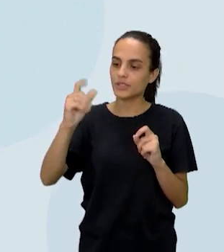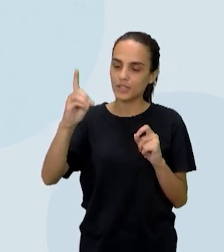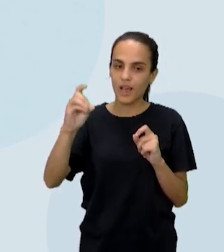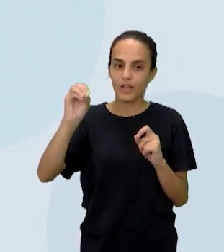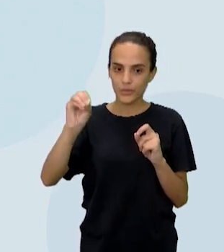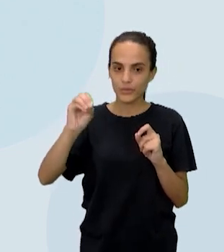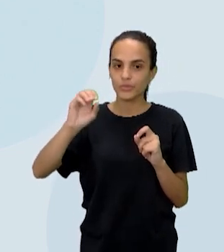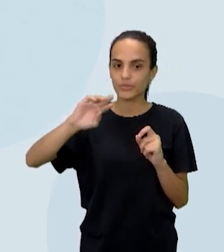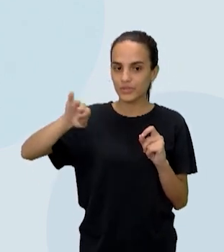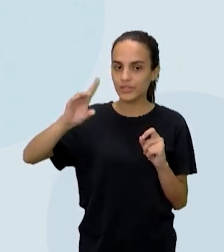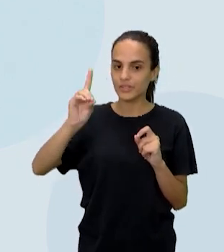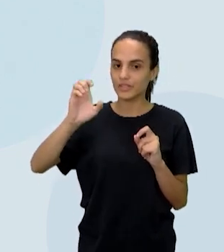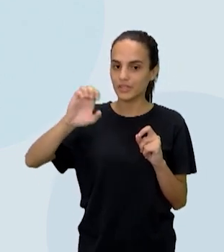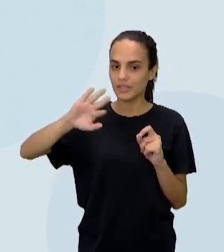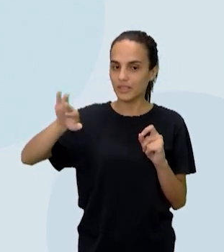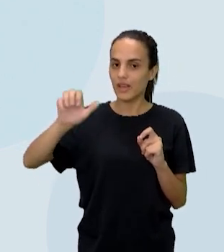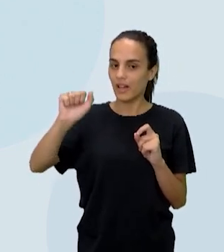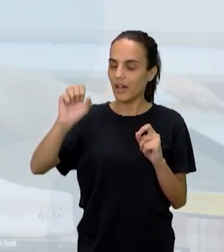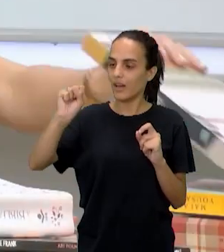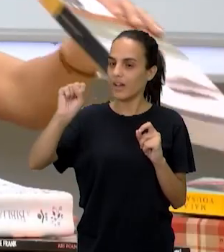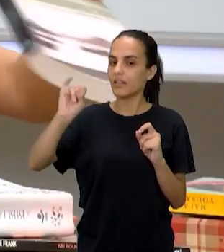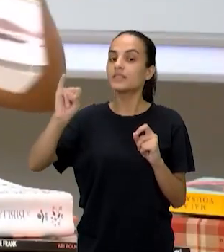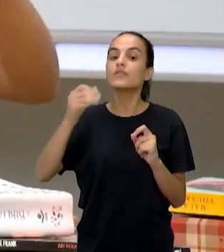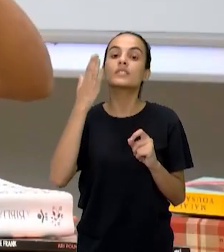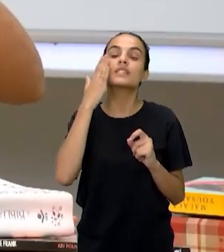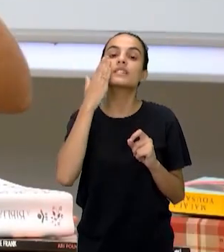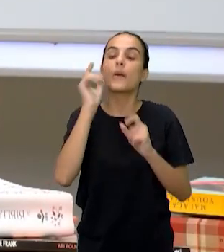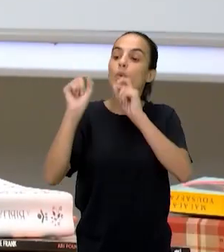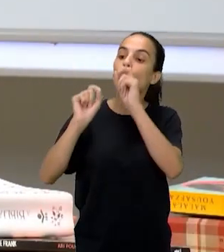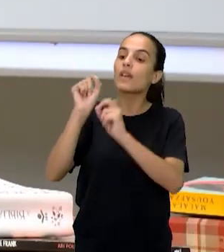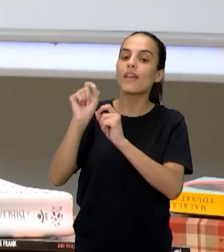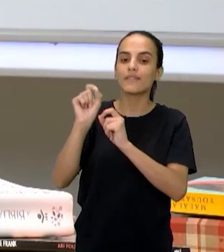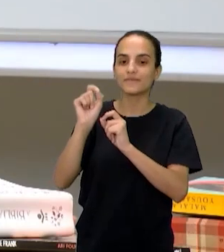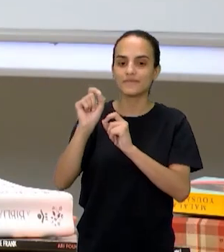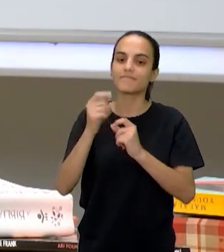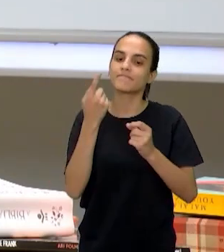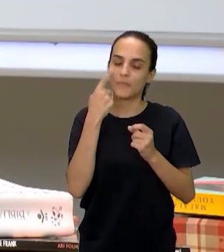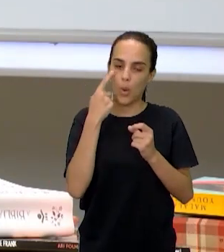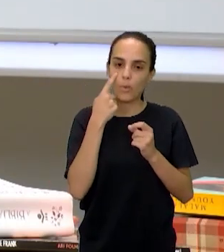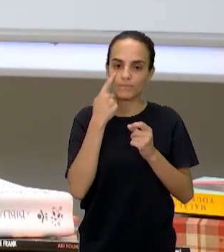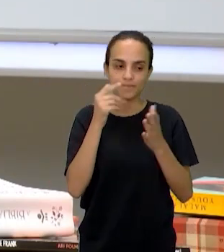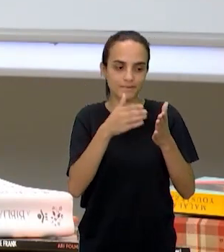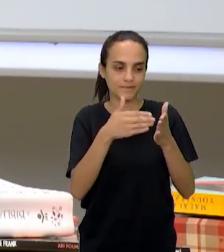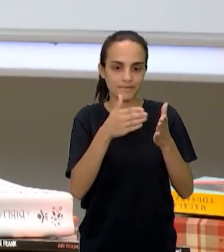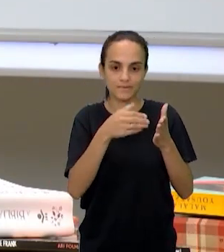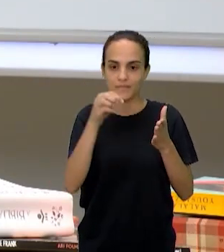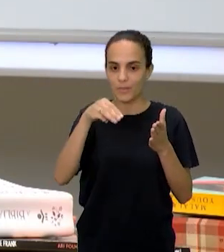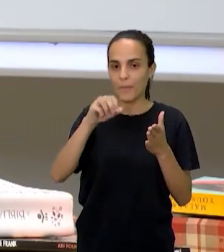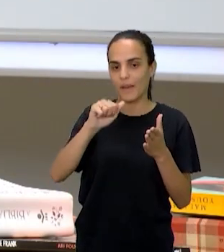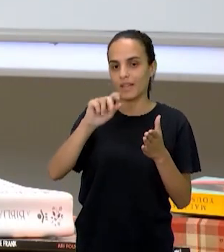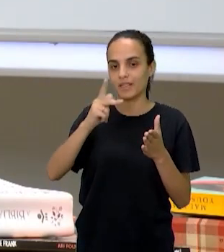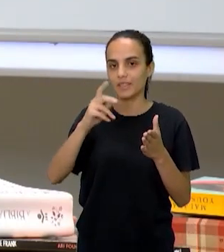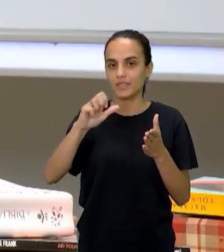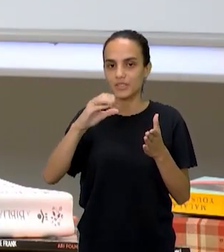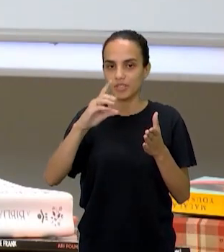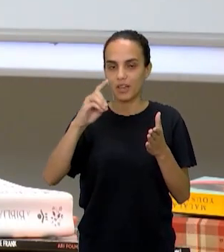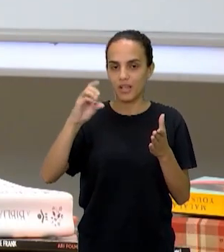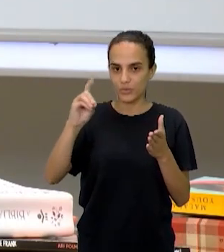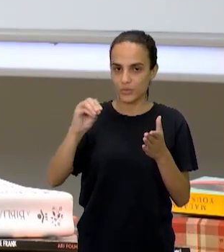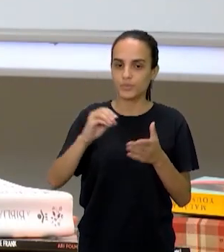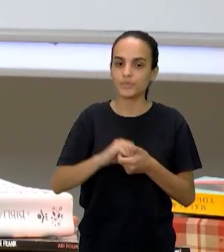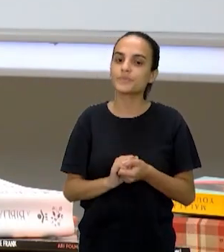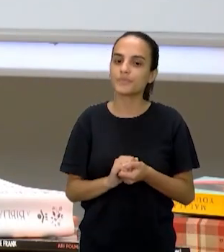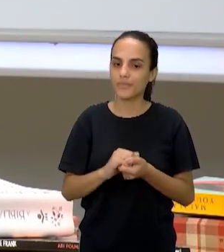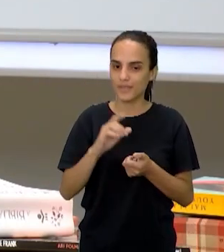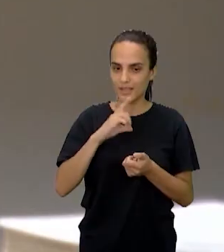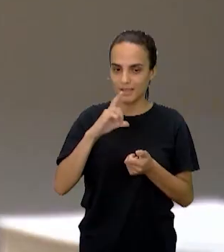sobre Machado de Assis? Então eu tenho aqui mais uma vez o livro, um dos livros de Machado de Assis, que eu nem trouxe a coleção,